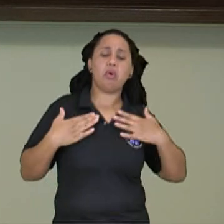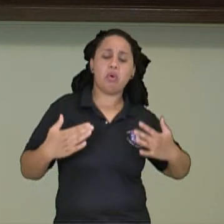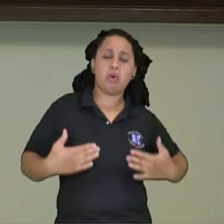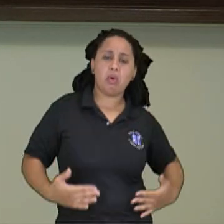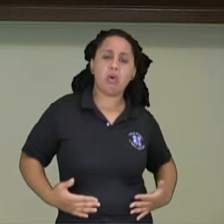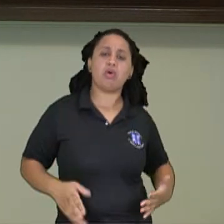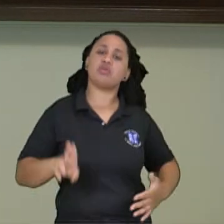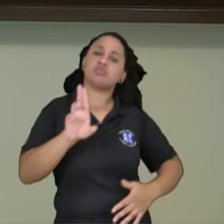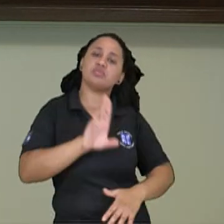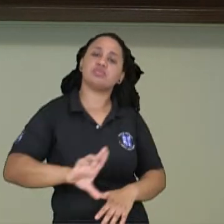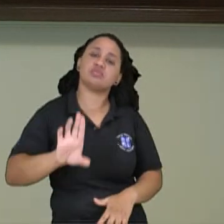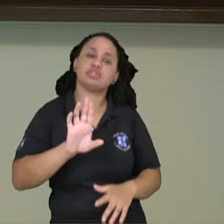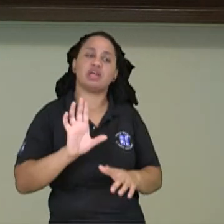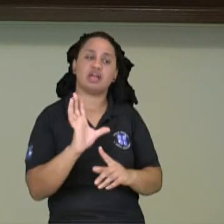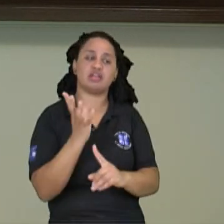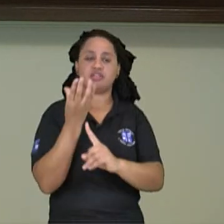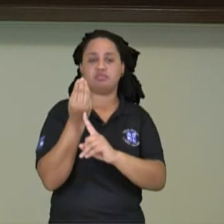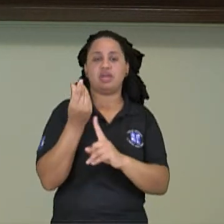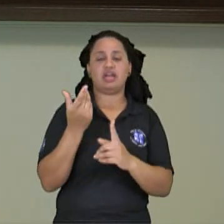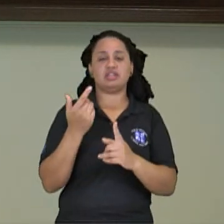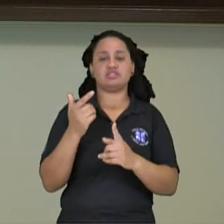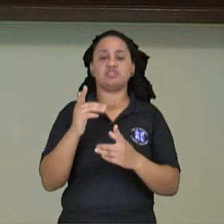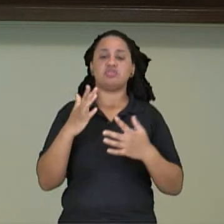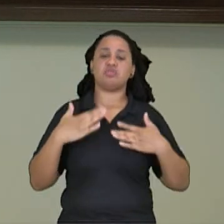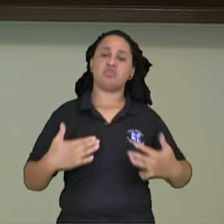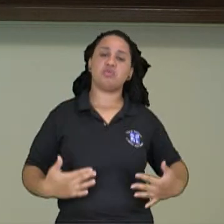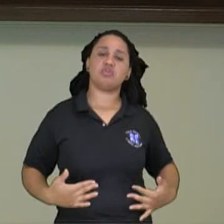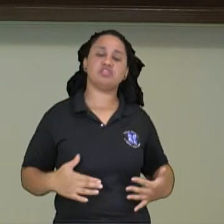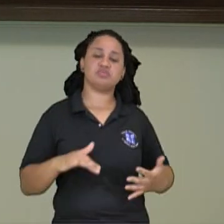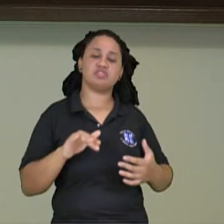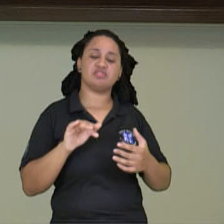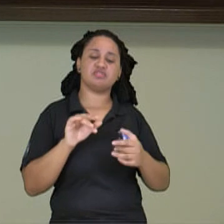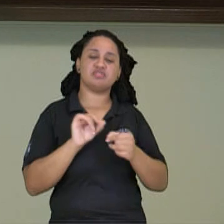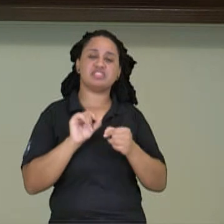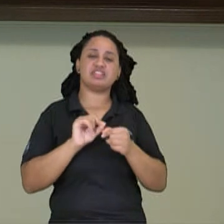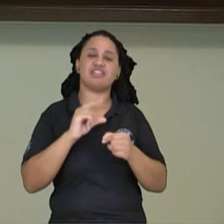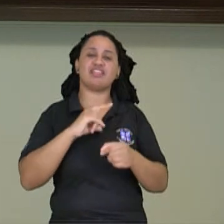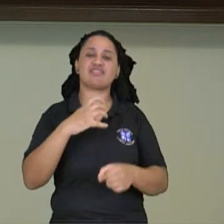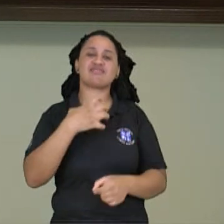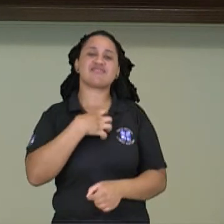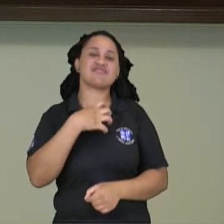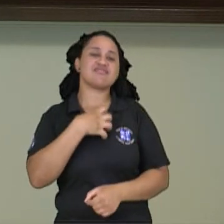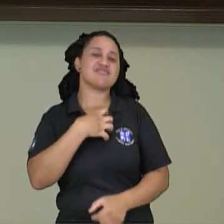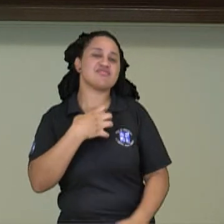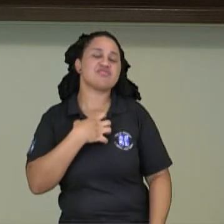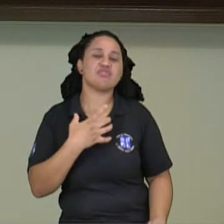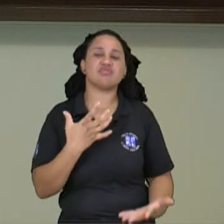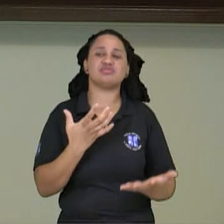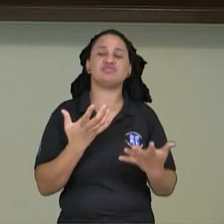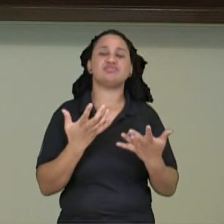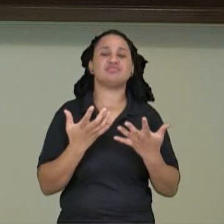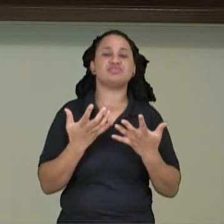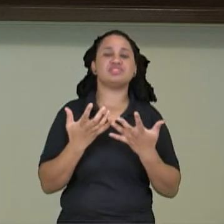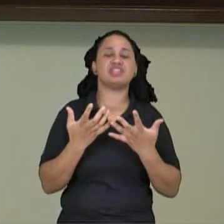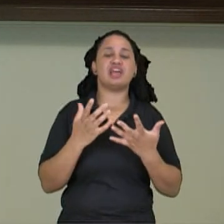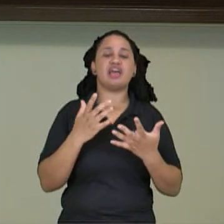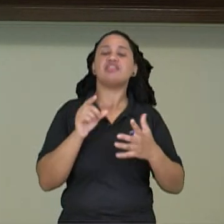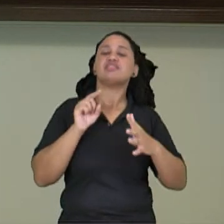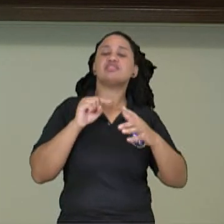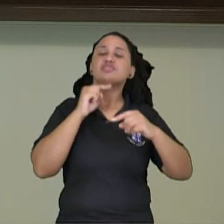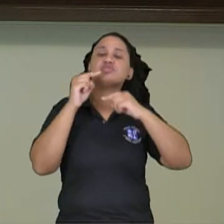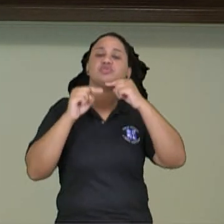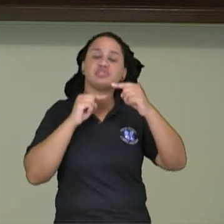corpo sendo utilizado ali, trazendo essas sensações, esses